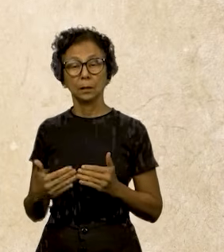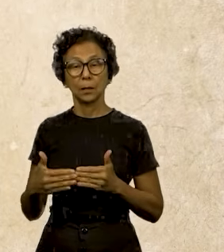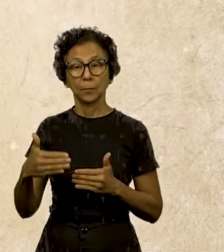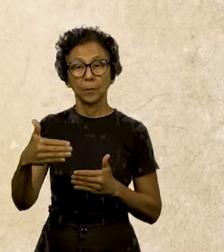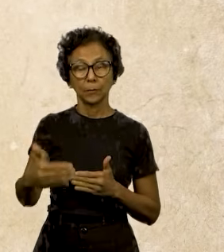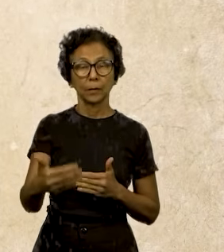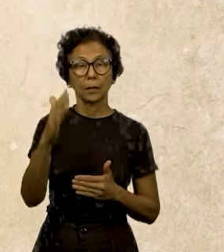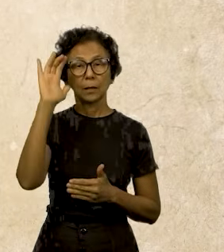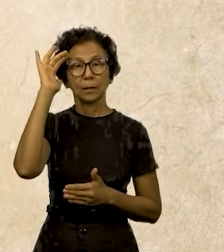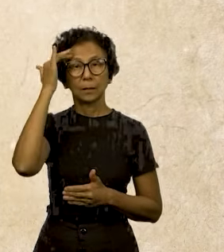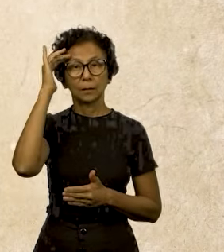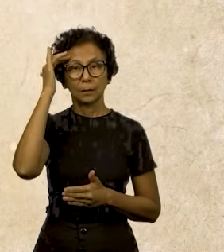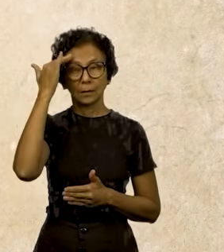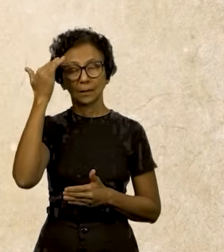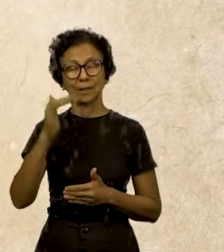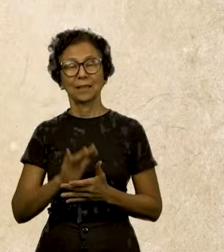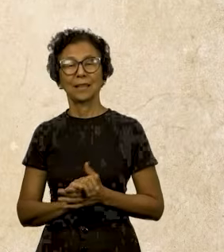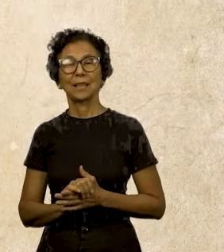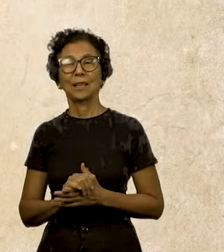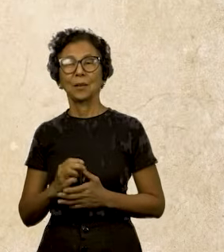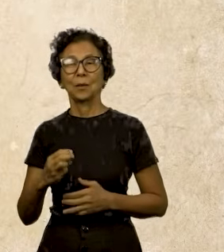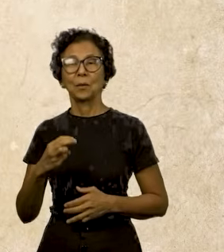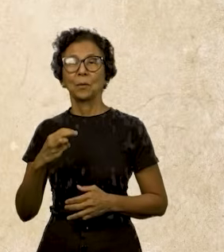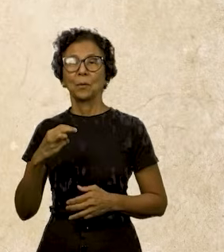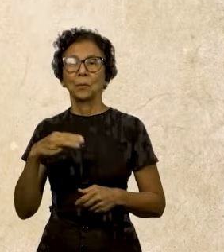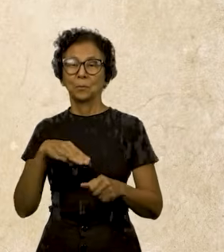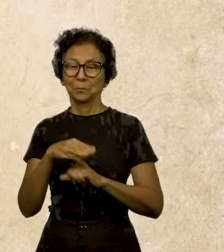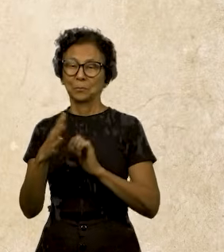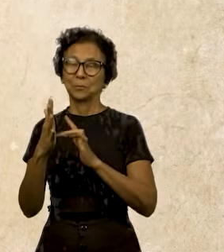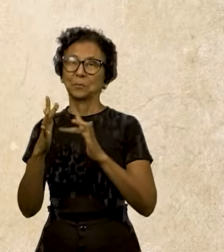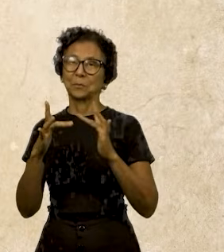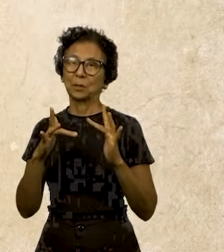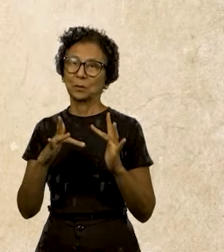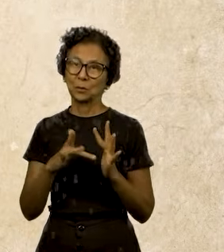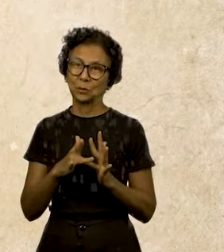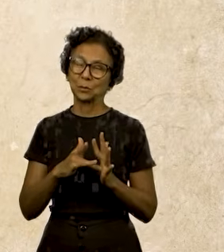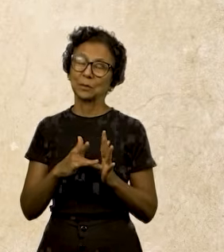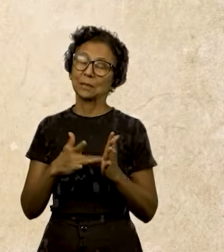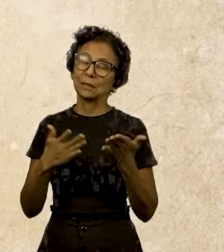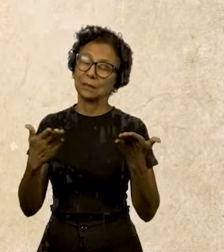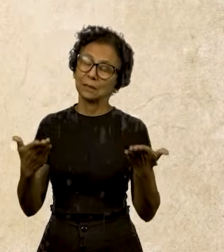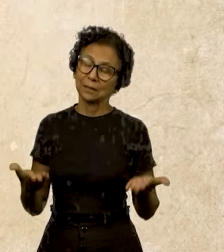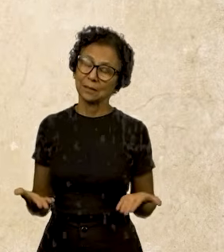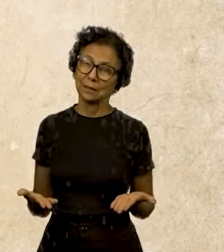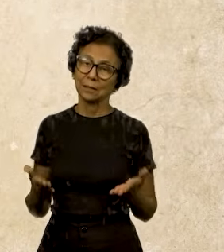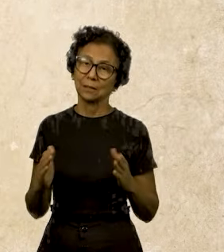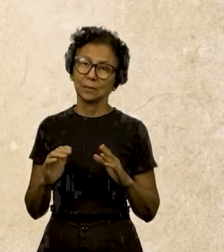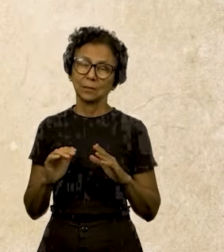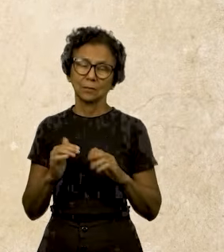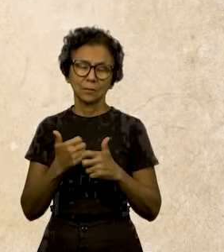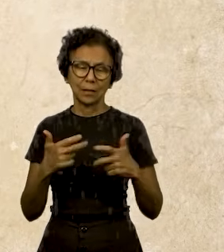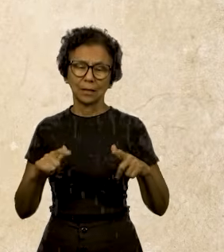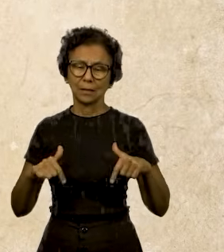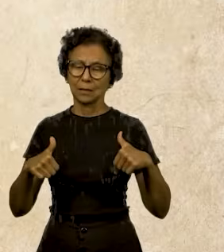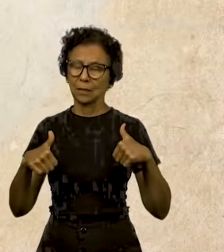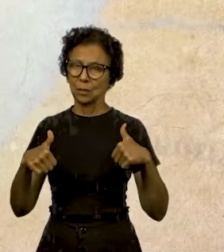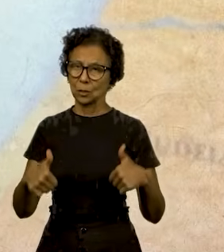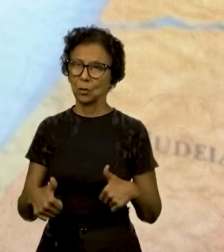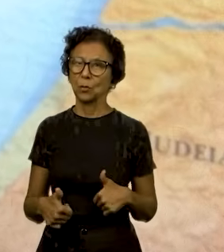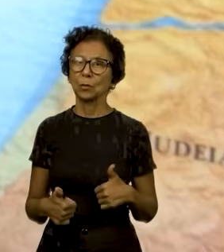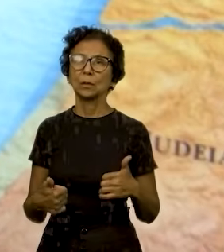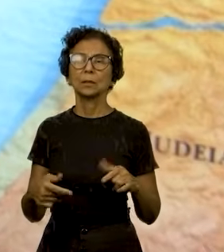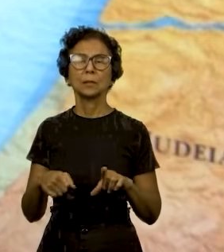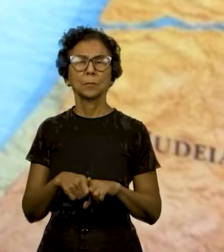do Senhor Jesus, como foi o seu ministério. E, com certeza, nós vamos ler a palavra,